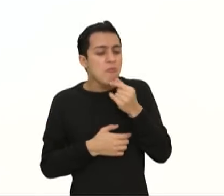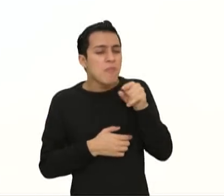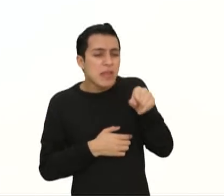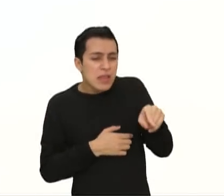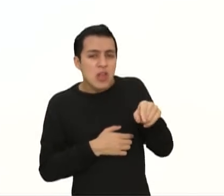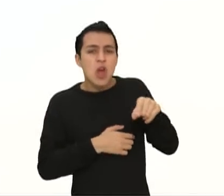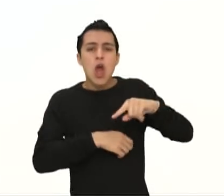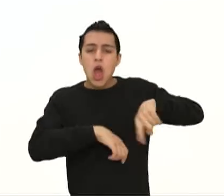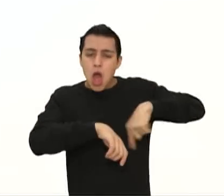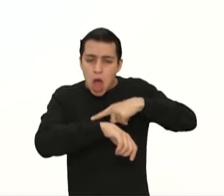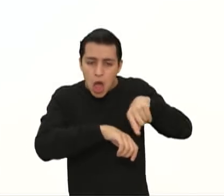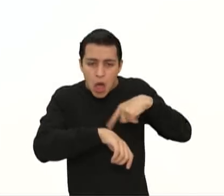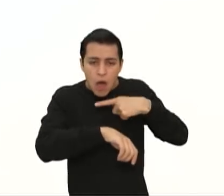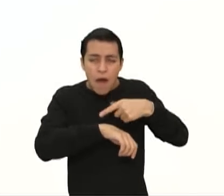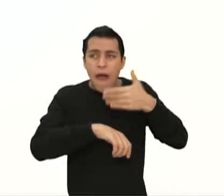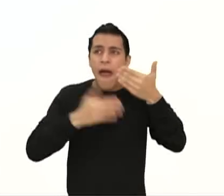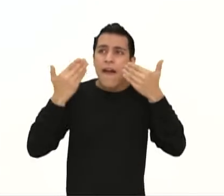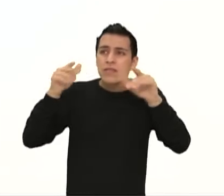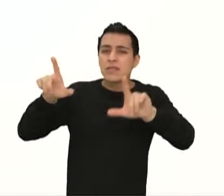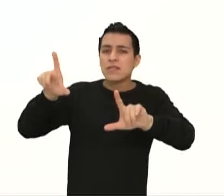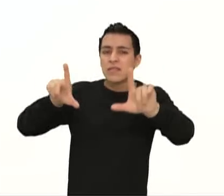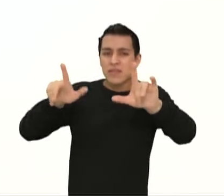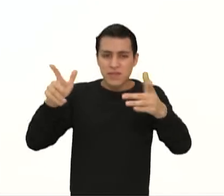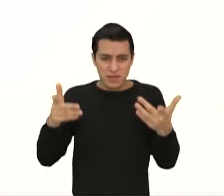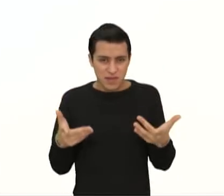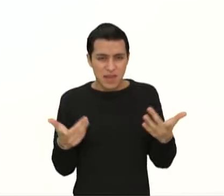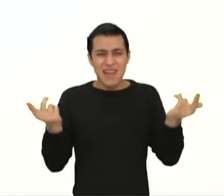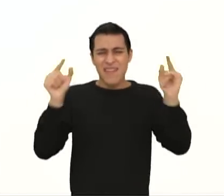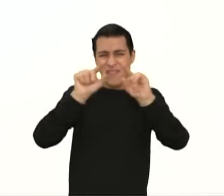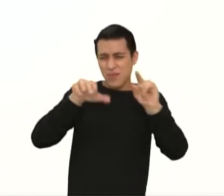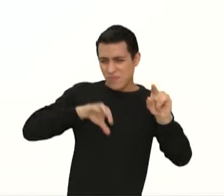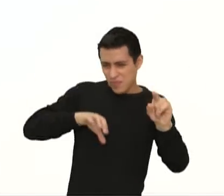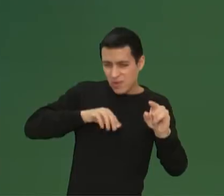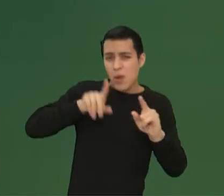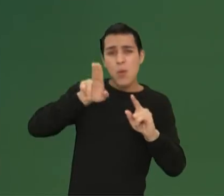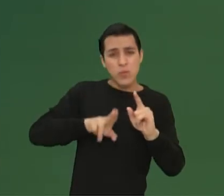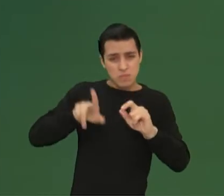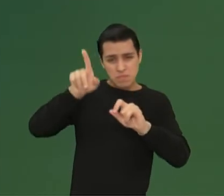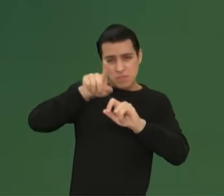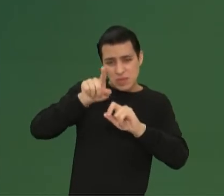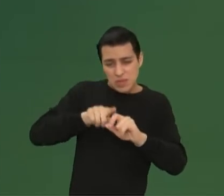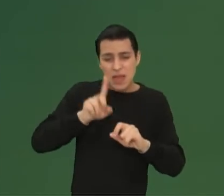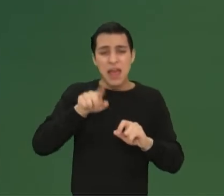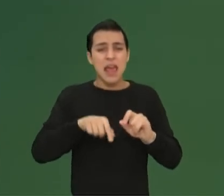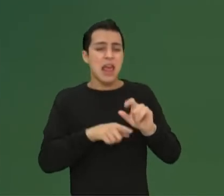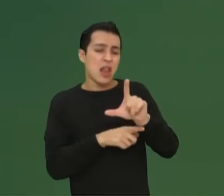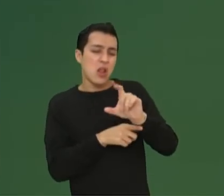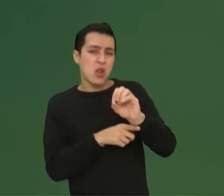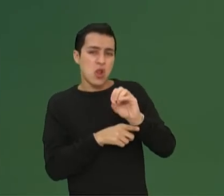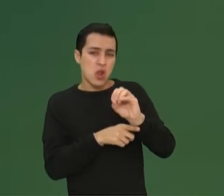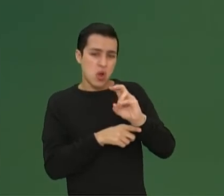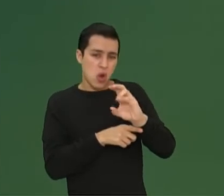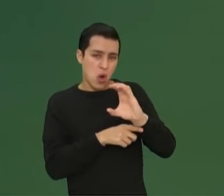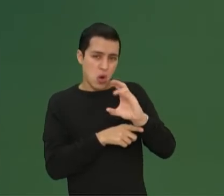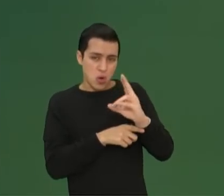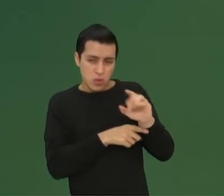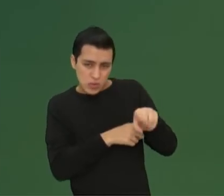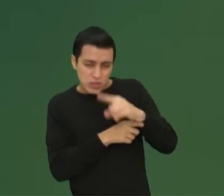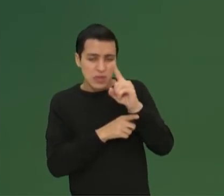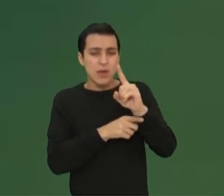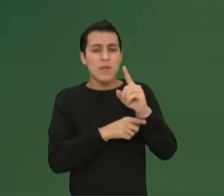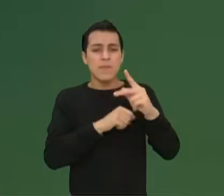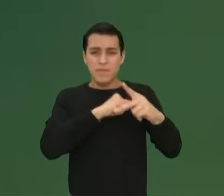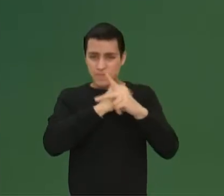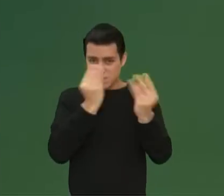horas à frente da televisão. Certo? Uma locução prepositiva. Ocorre